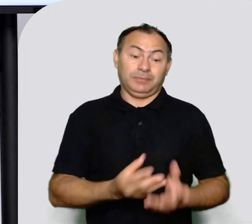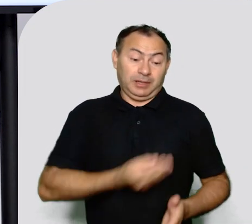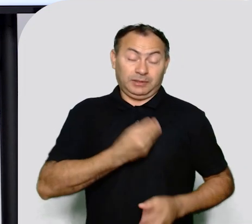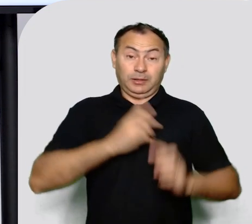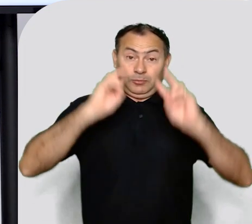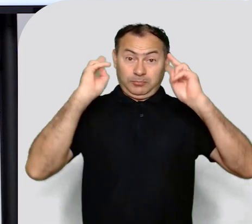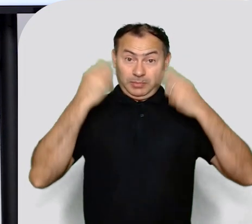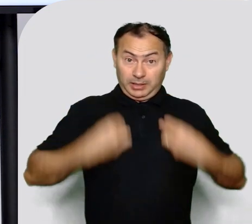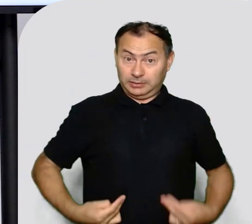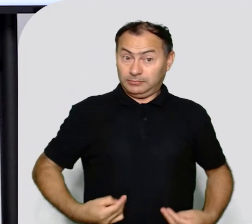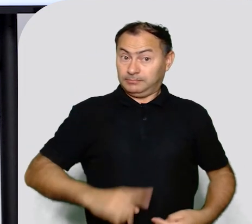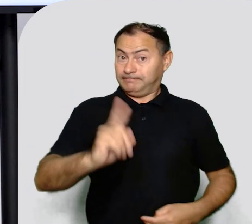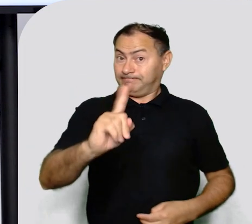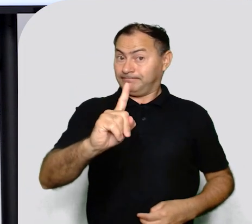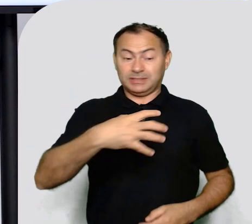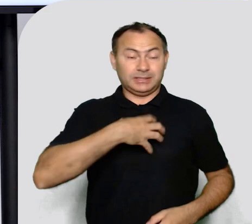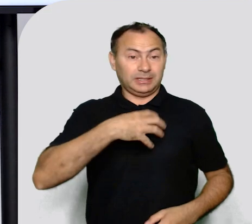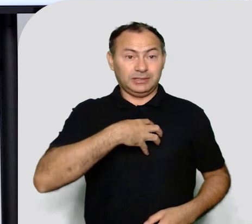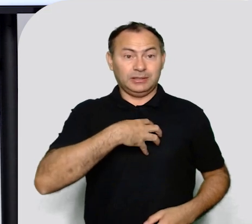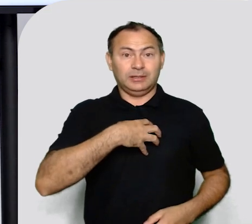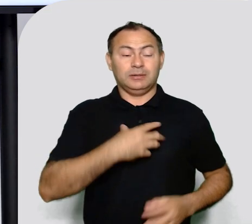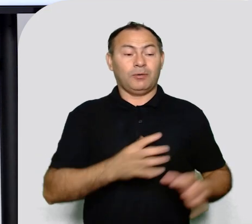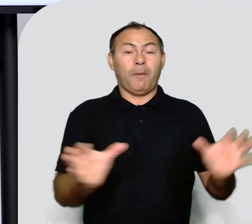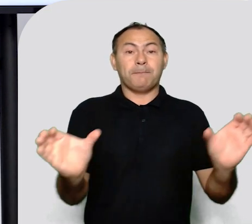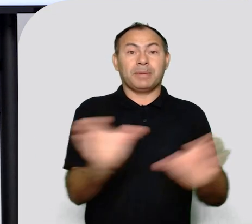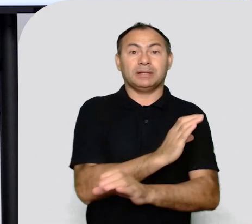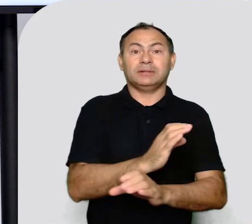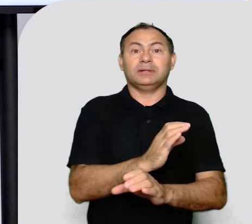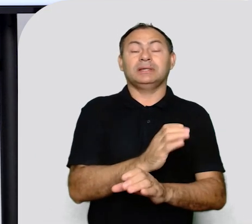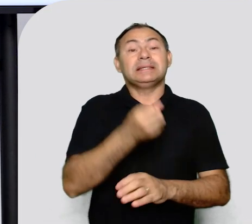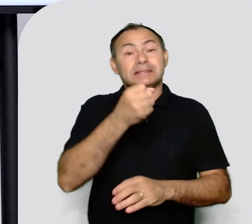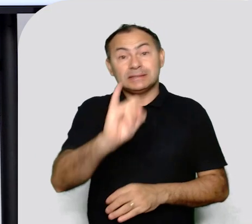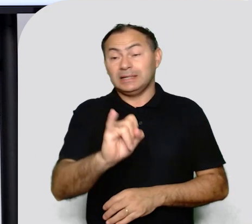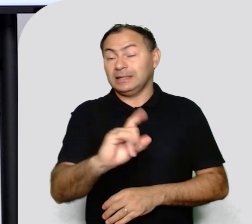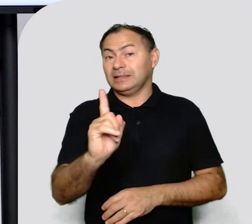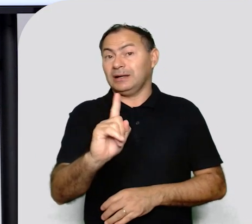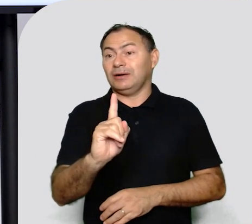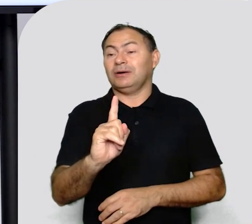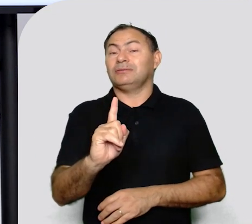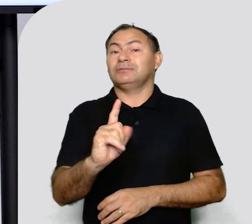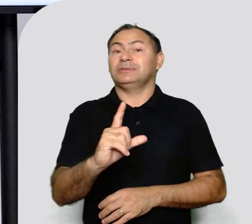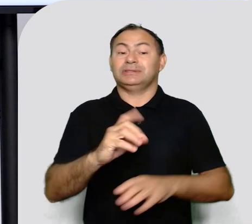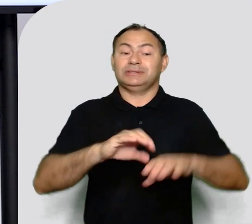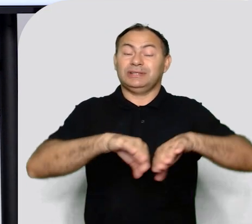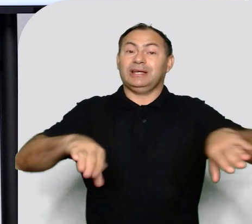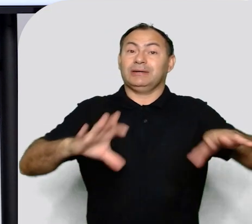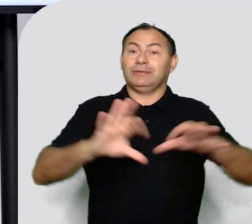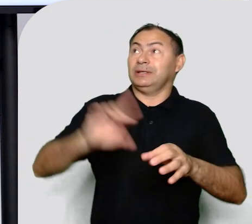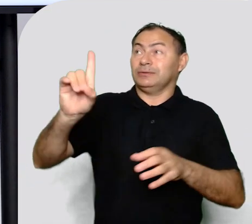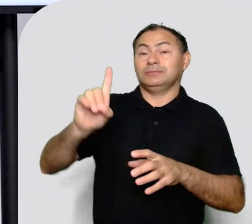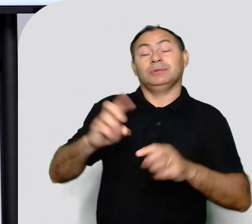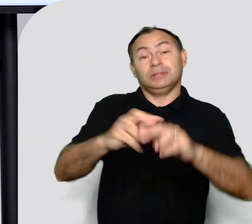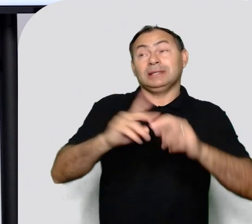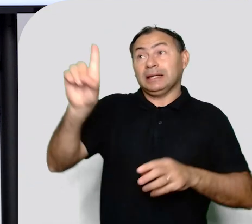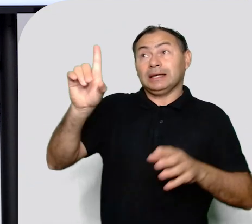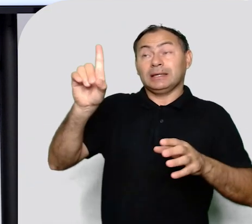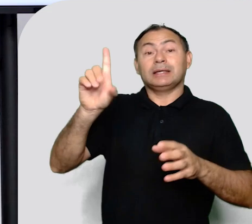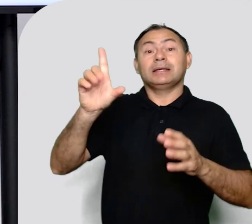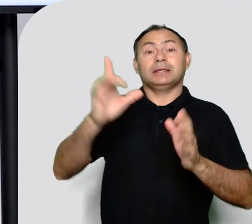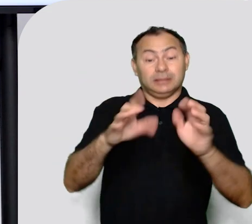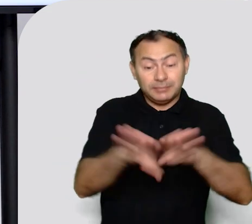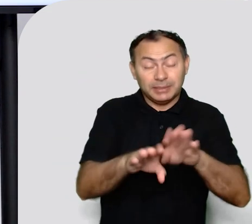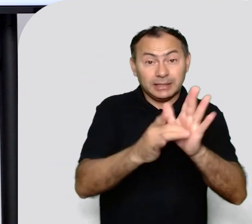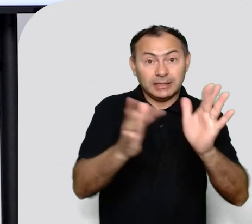A vida humana não tem sentido completo se não em Deus e em Cristo. Portanto, eis